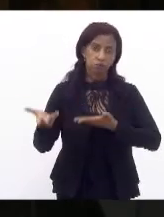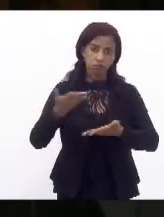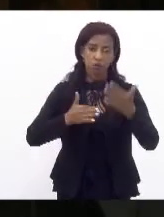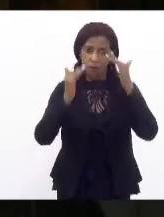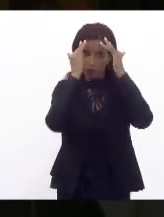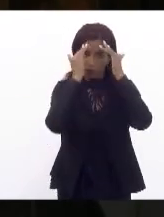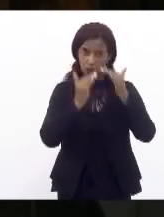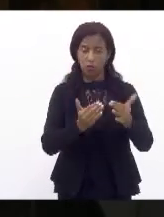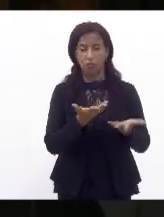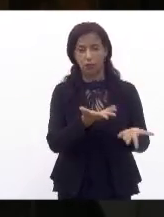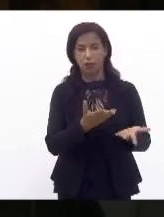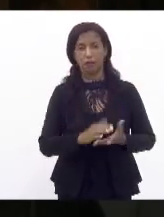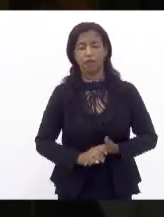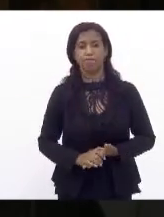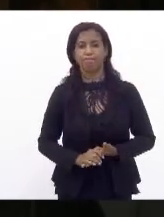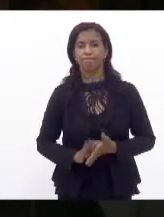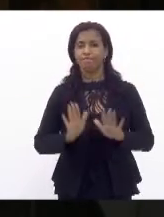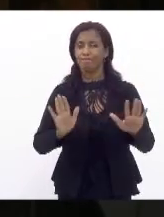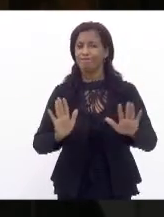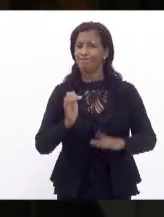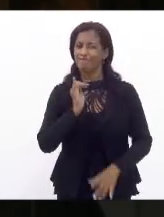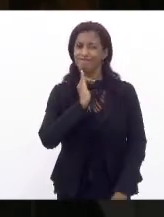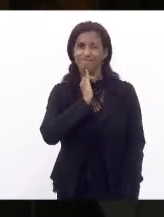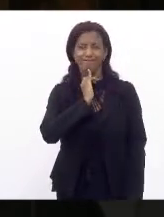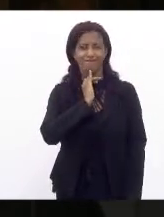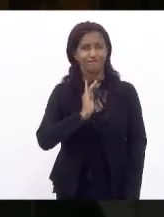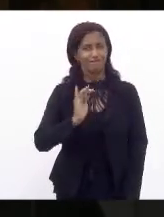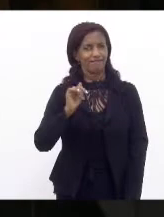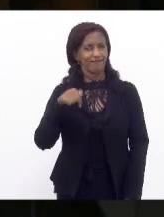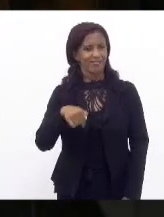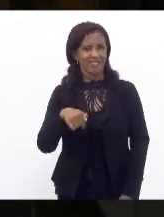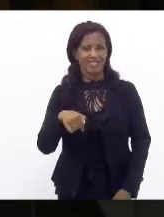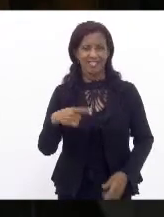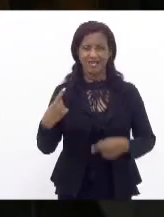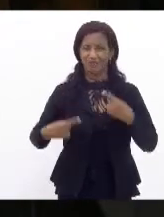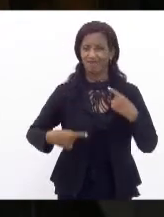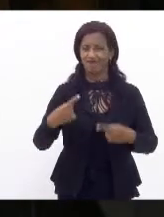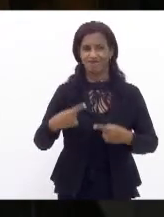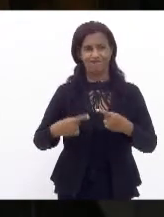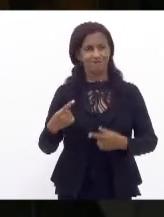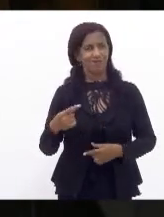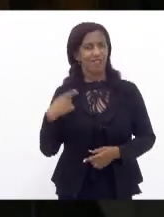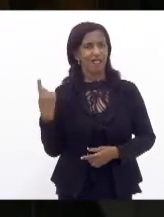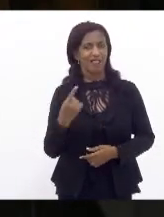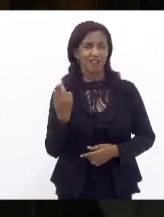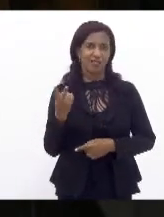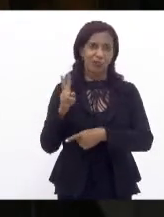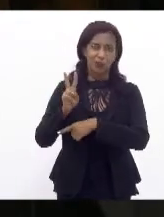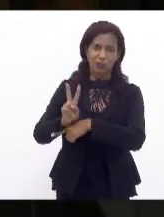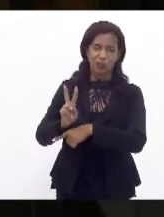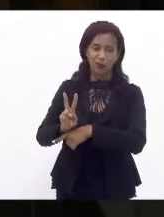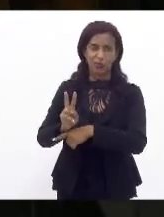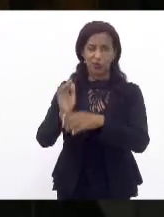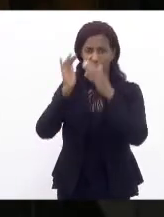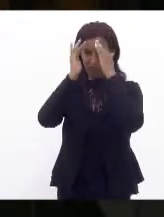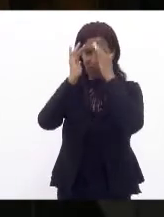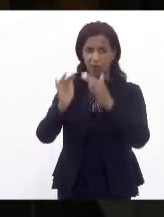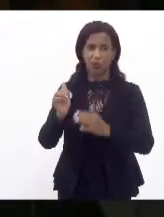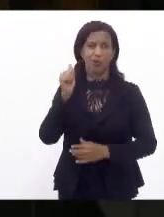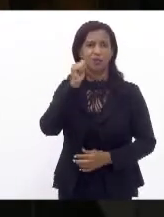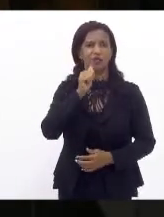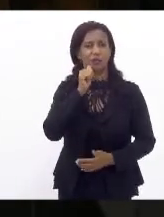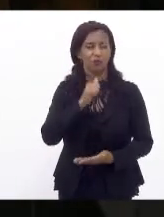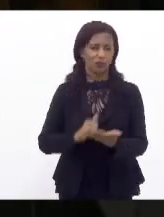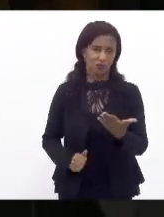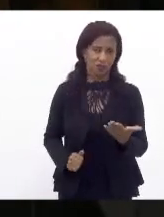um respeito grande, mas, infelizmente, nesse embate político, a gente tem que defender a honra das nossas